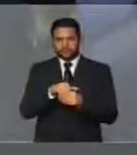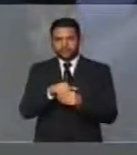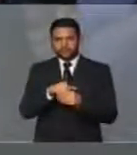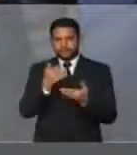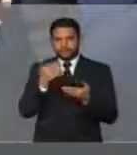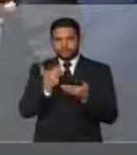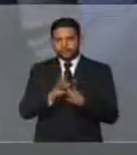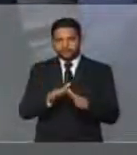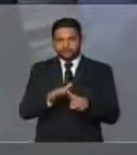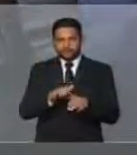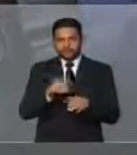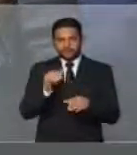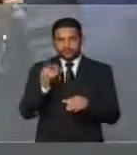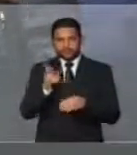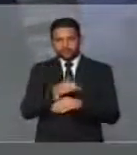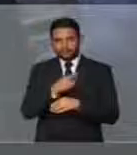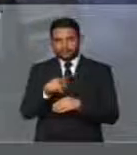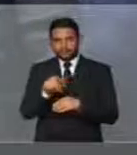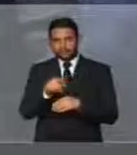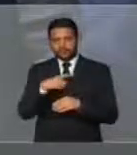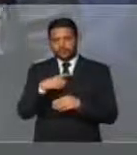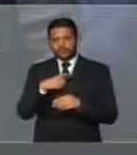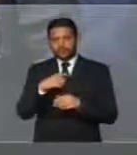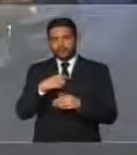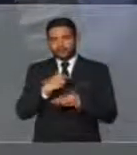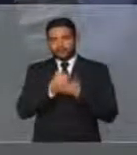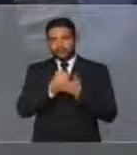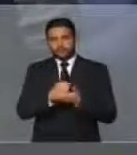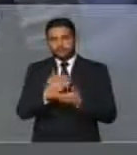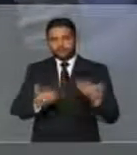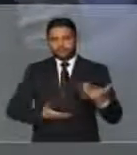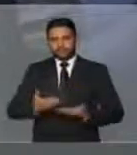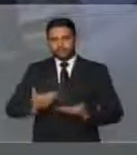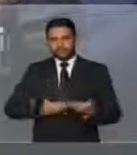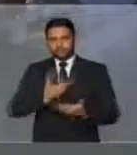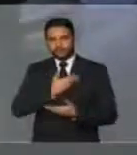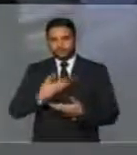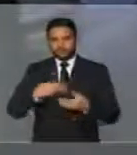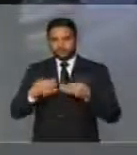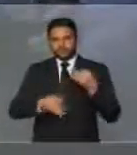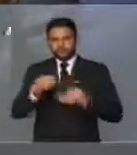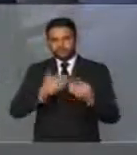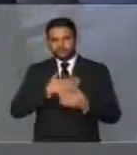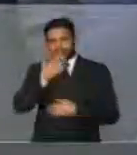pela derrubada do veto e a favor dos trabalhadores e servidores do judiciário. Obrigado, presidente.